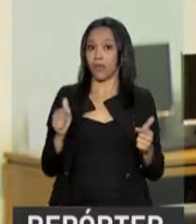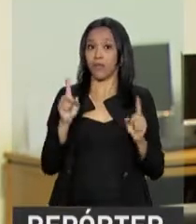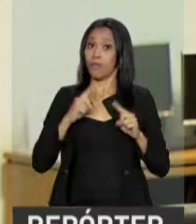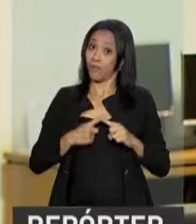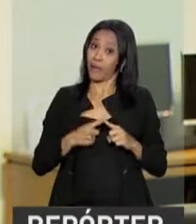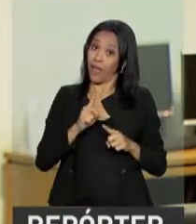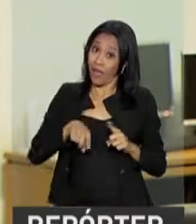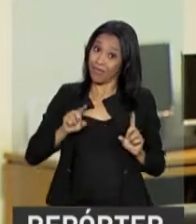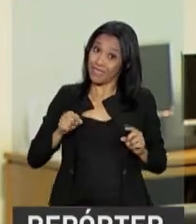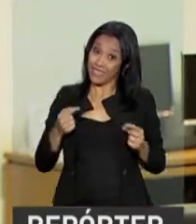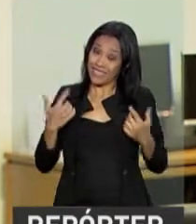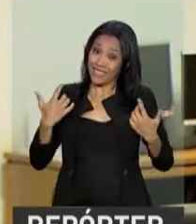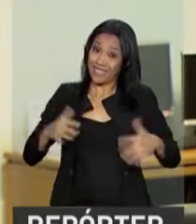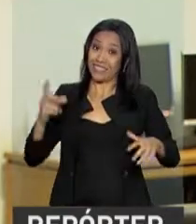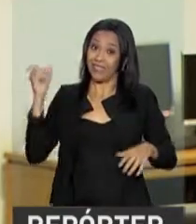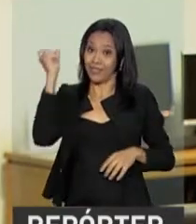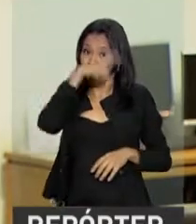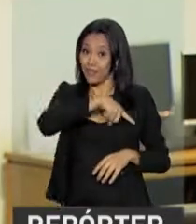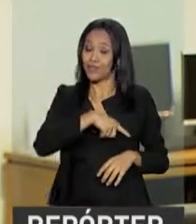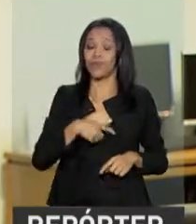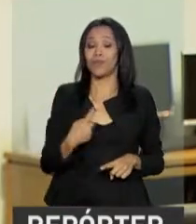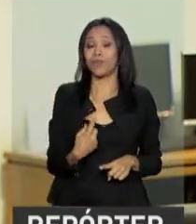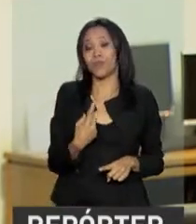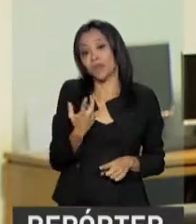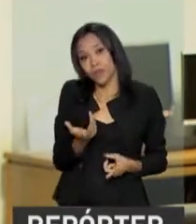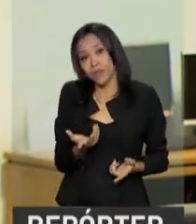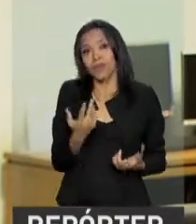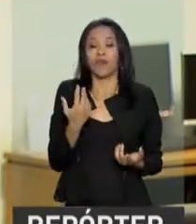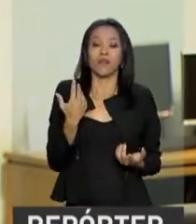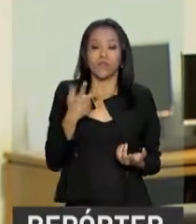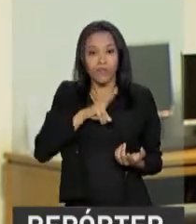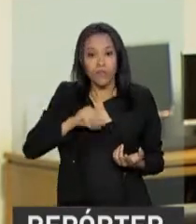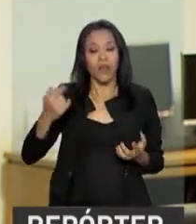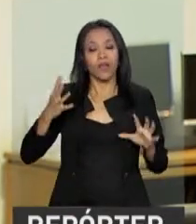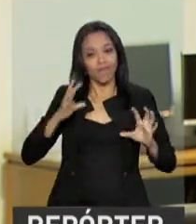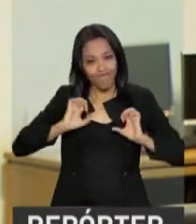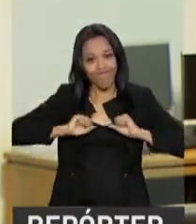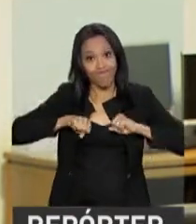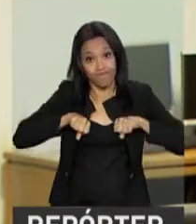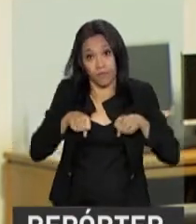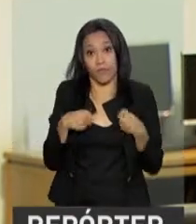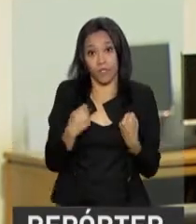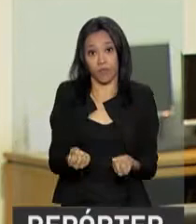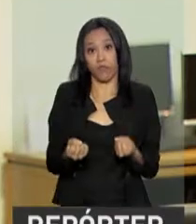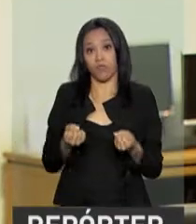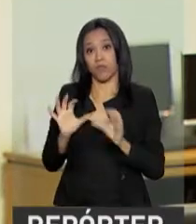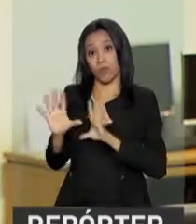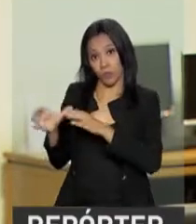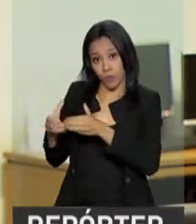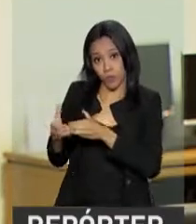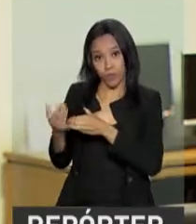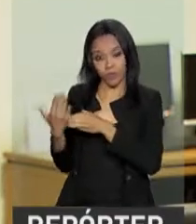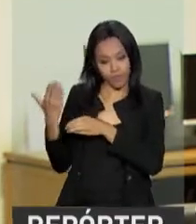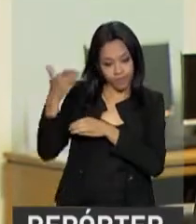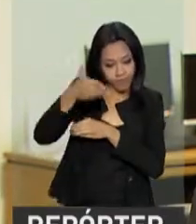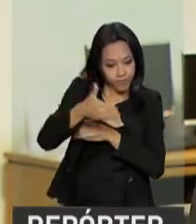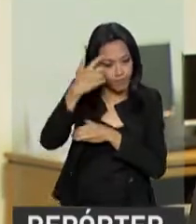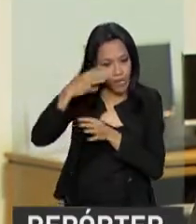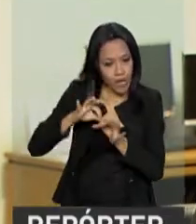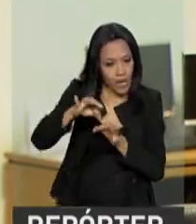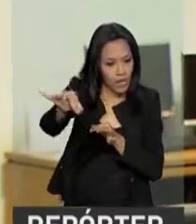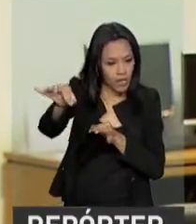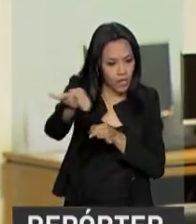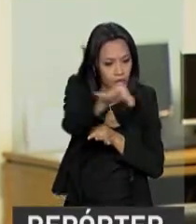grande naquele estado, naquela cidade, que nós também envidaremos todo o esforço, colocaremos toda a equipe de regularização fundiária para que a gente